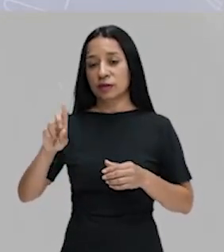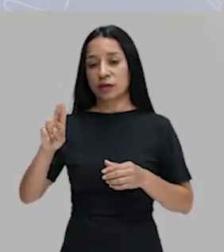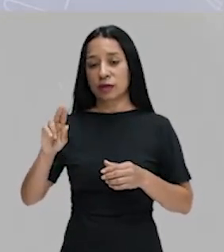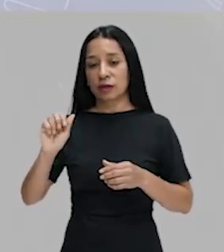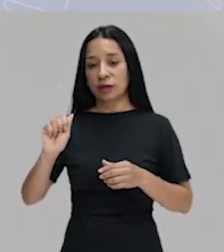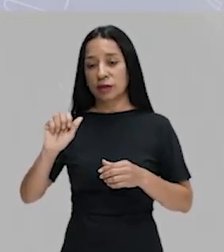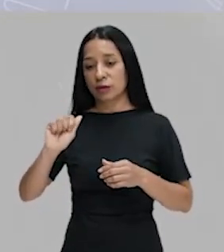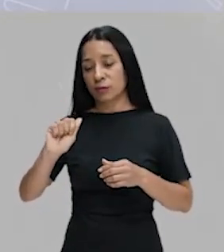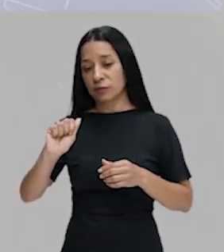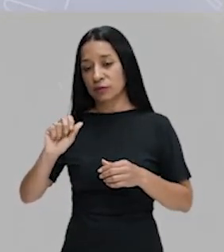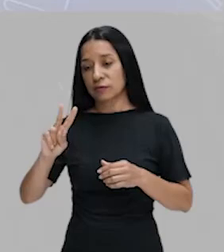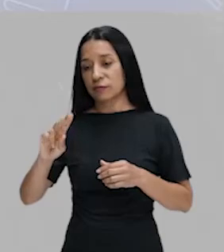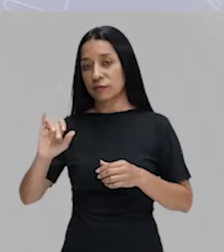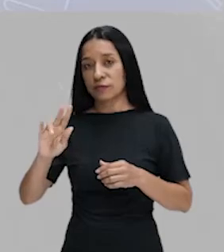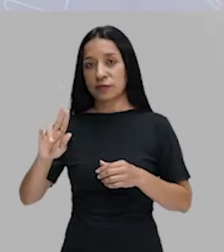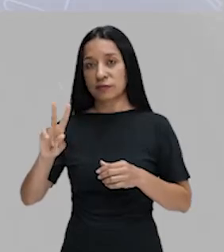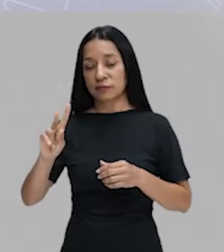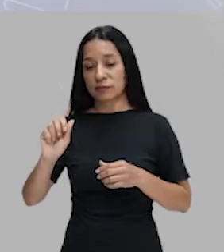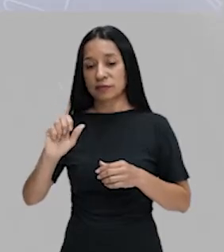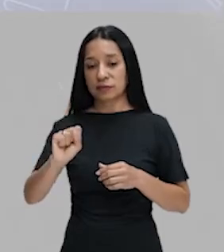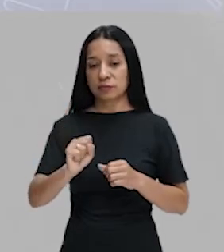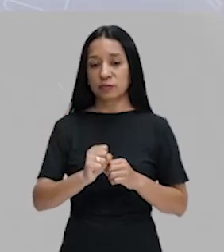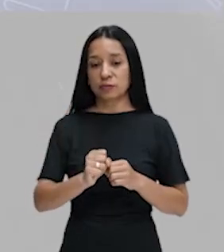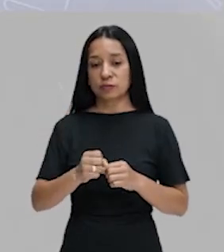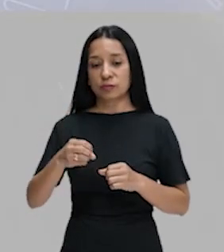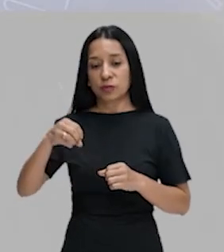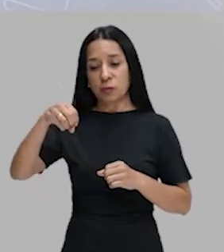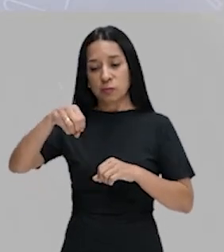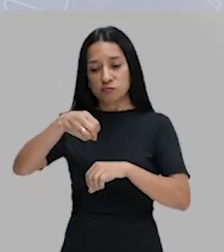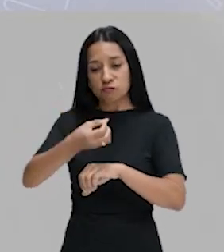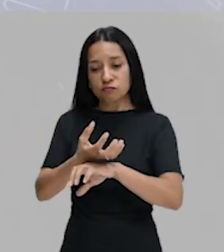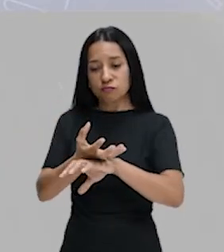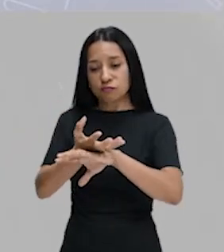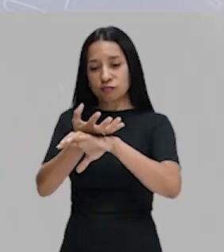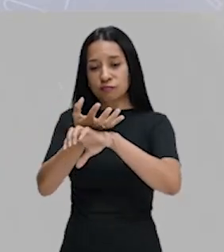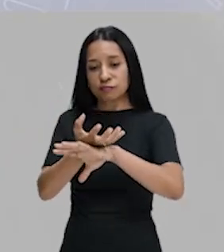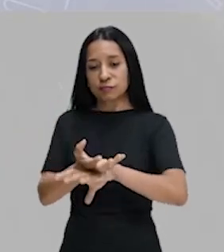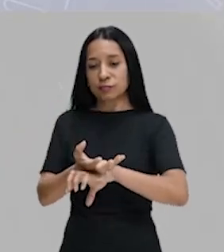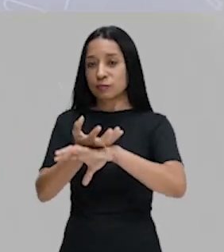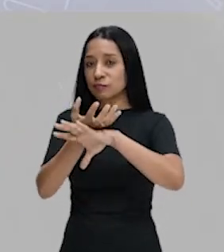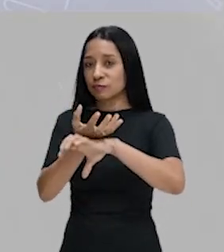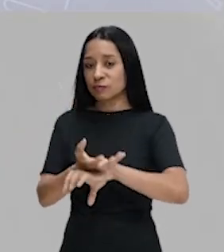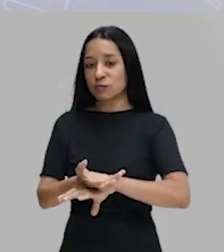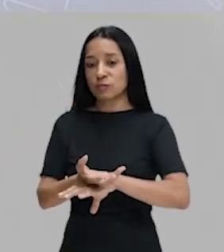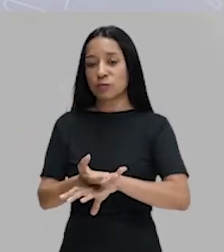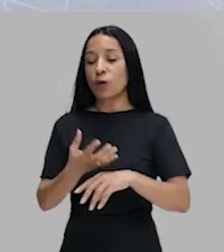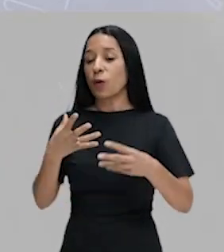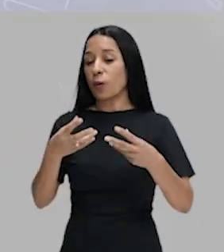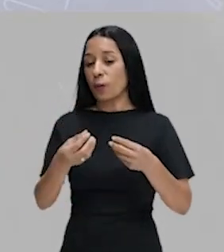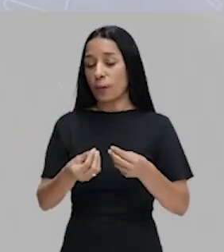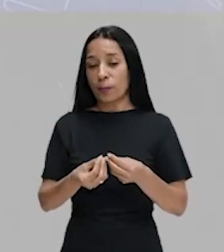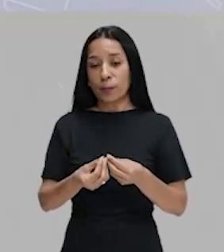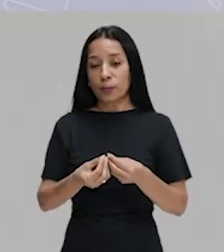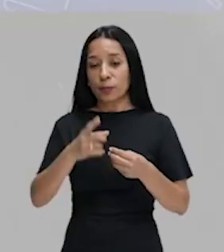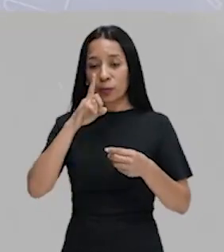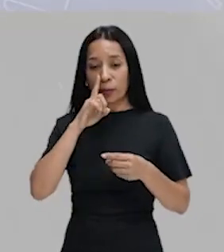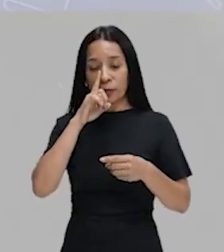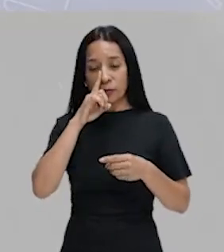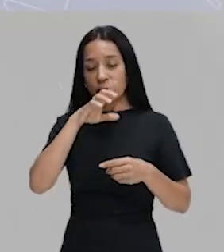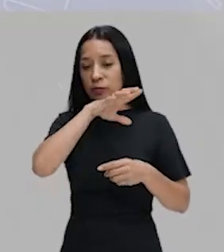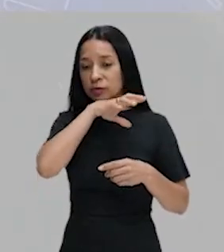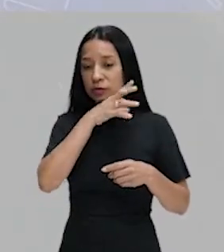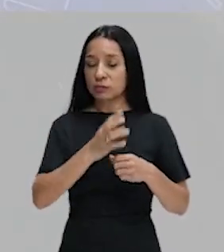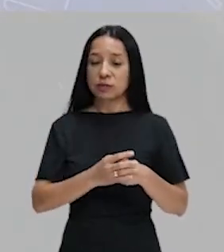corpo gelatinoso, certo? Inclusive, muitos acidentes acontecem envolvendo esses animais. Mas não